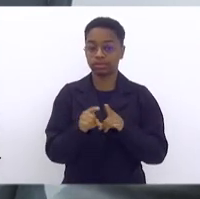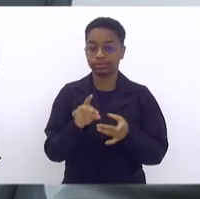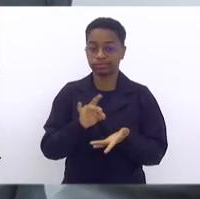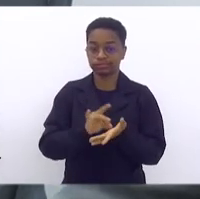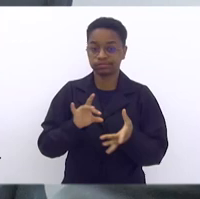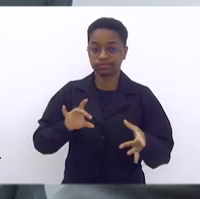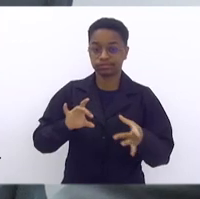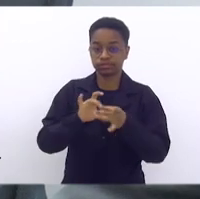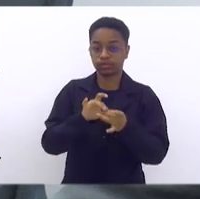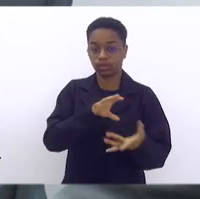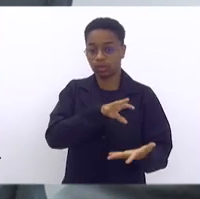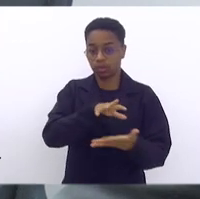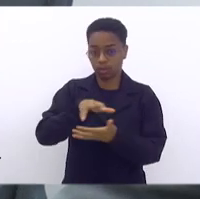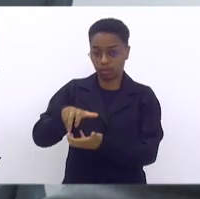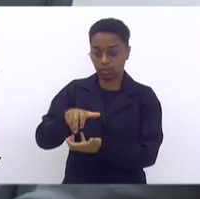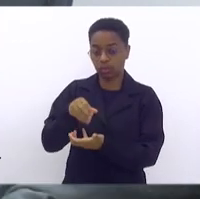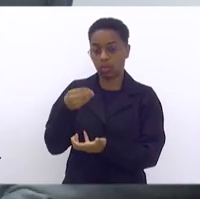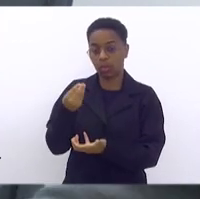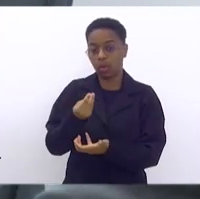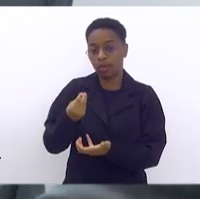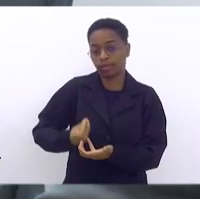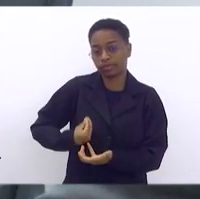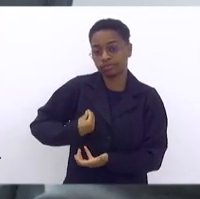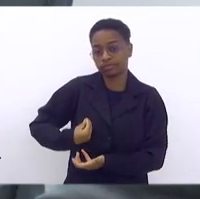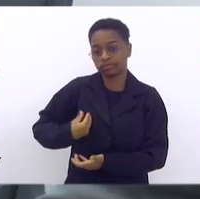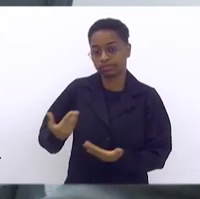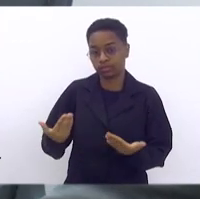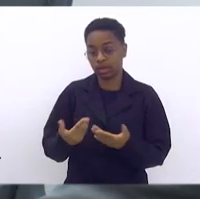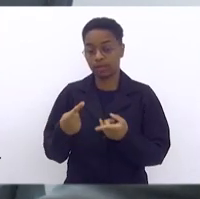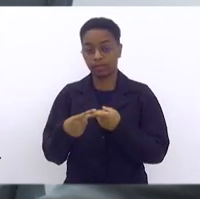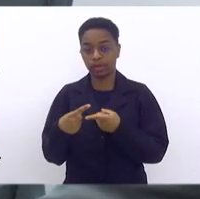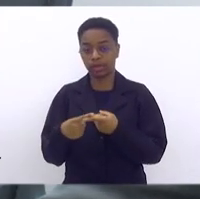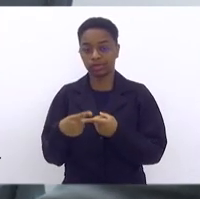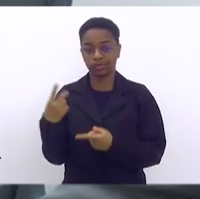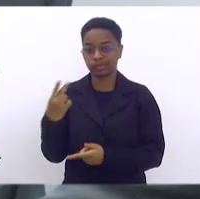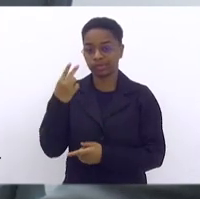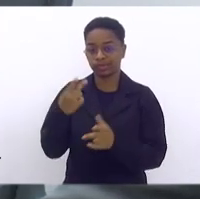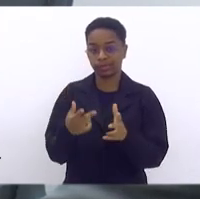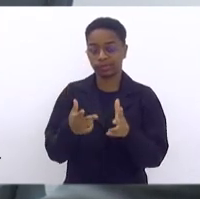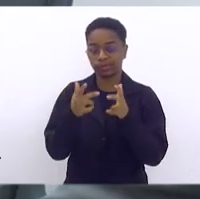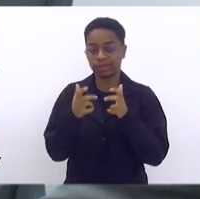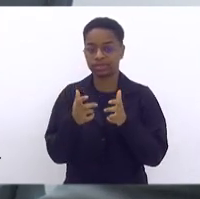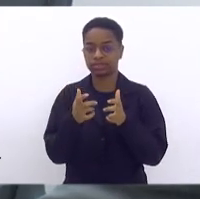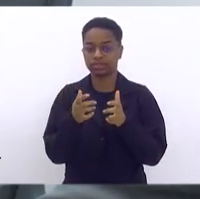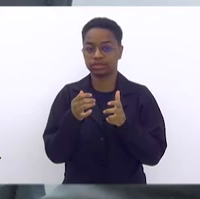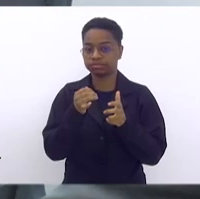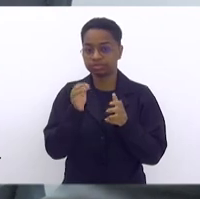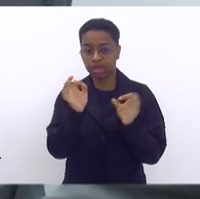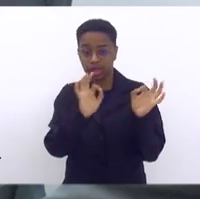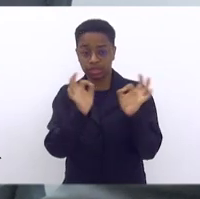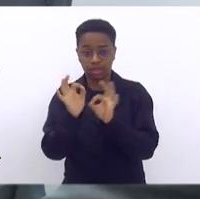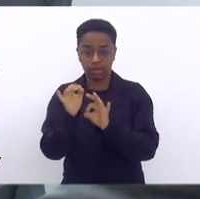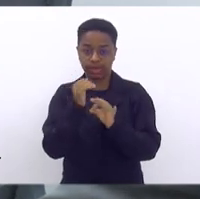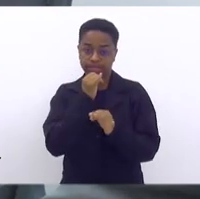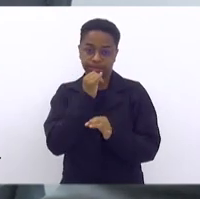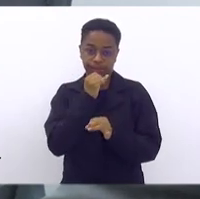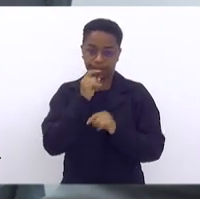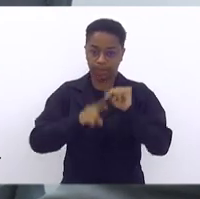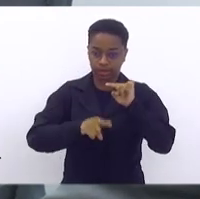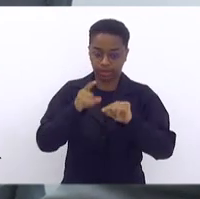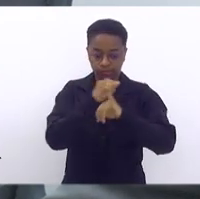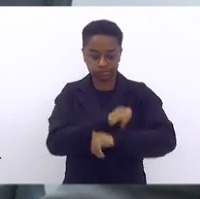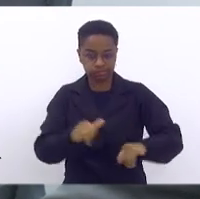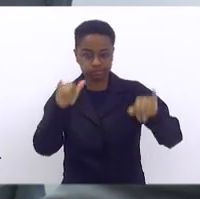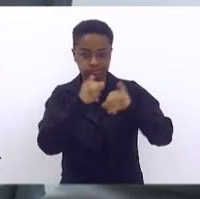real. Então, hoje, a gente não consegue ver nenhum tipo de divulgação de um produto que